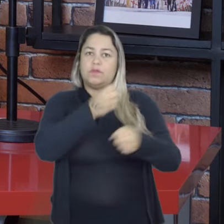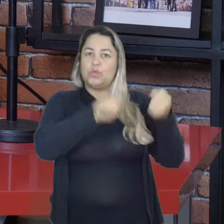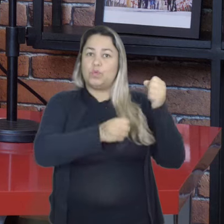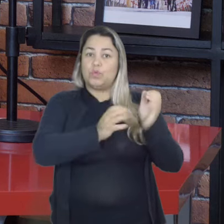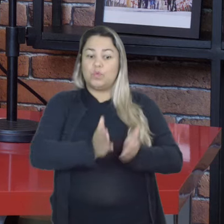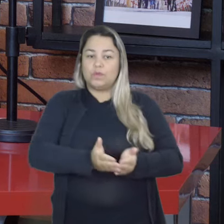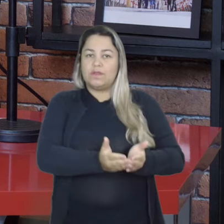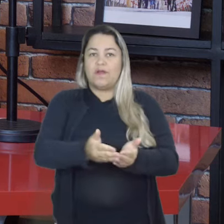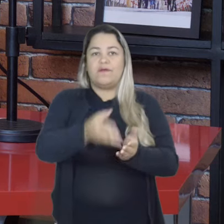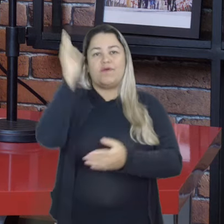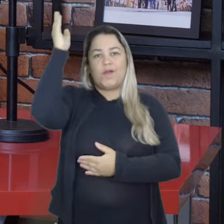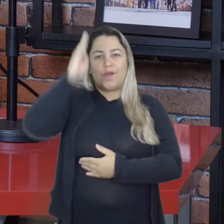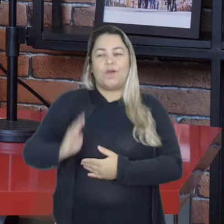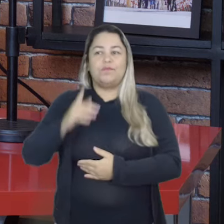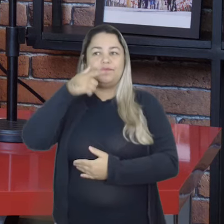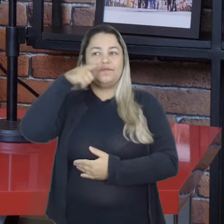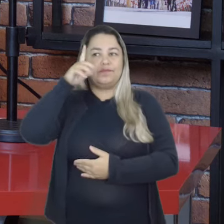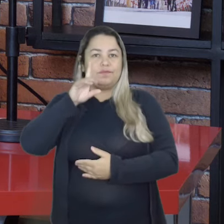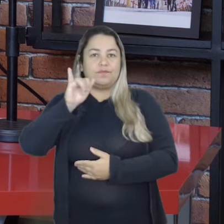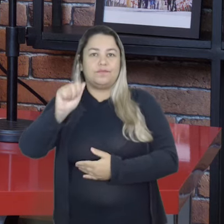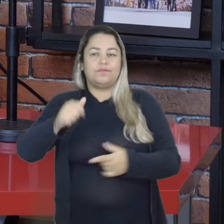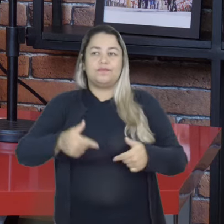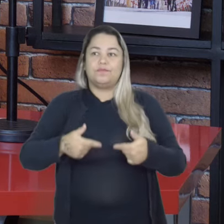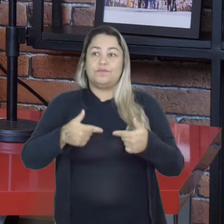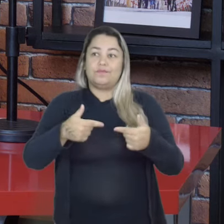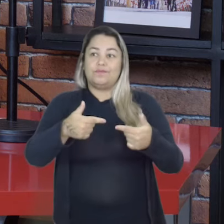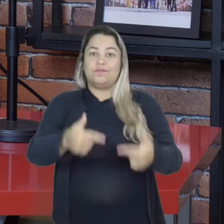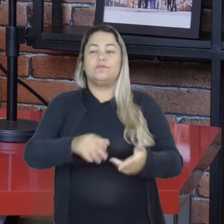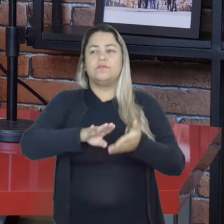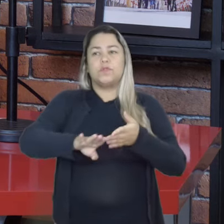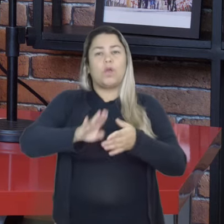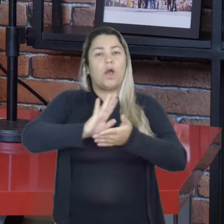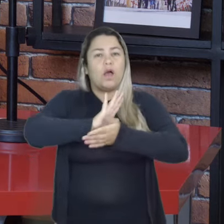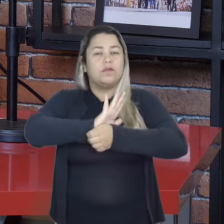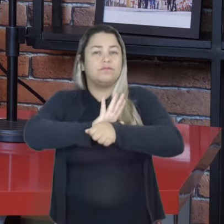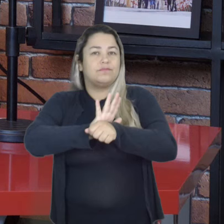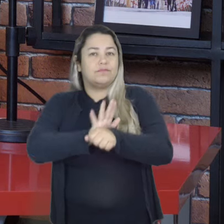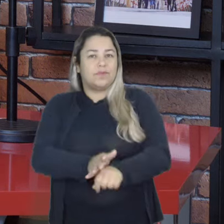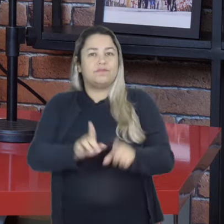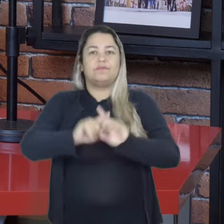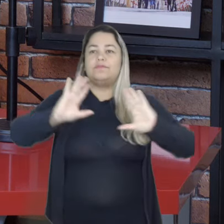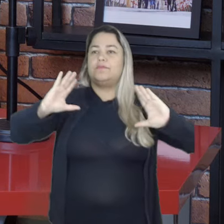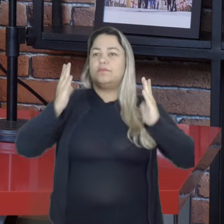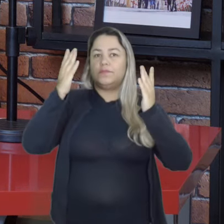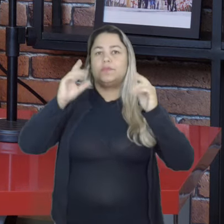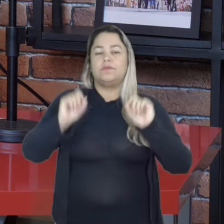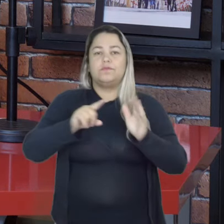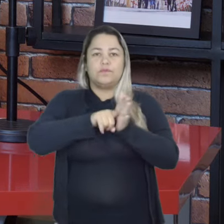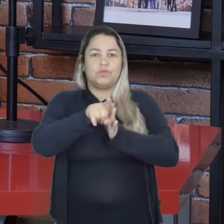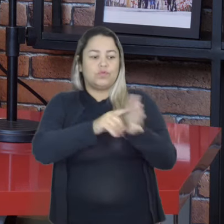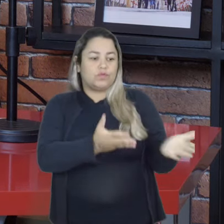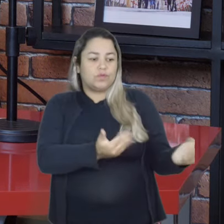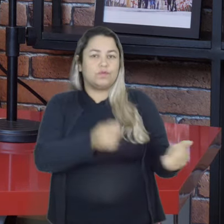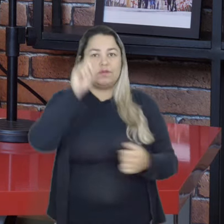em defesa da indústria naval brasileira. E ontem, Dia Internacional de Luta pela Eliminação da Discriminação Racial, esteve na cerimônia